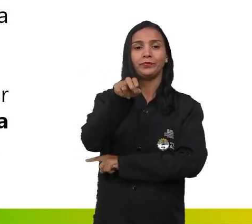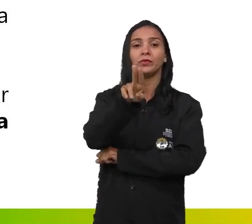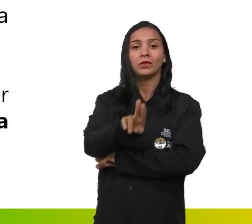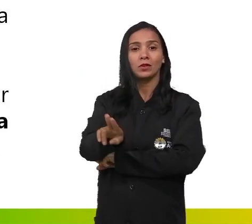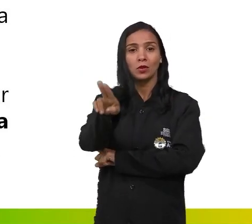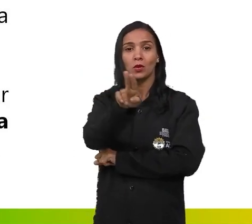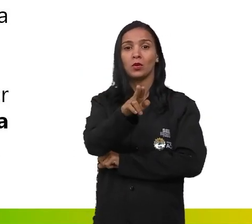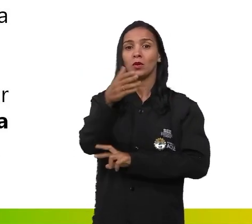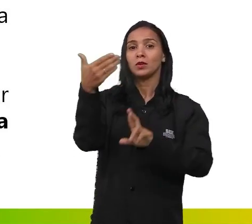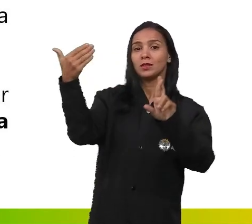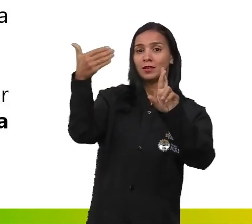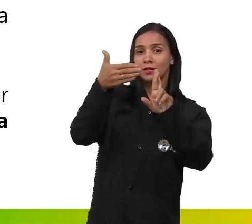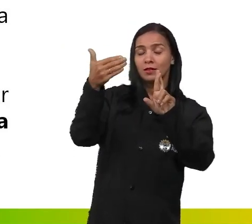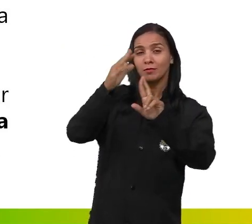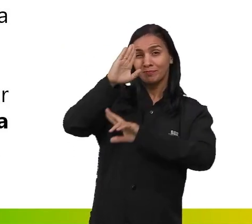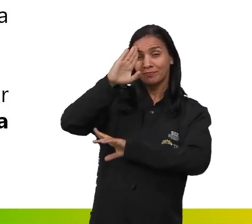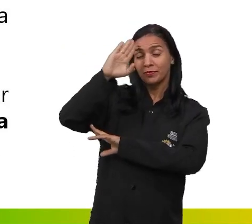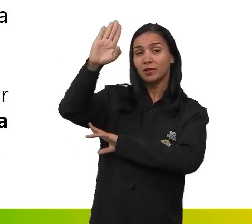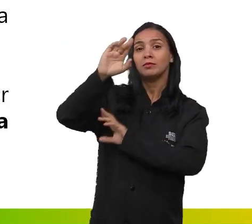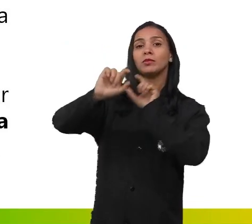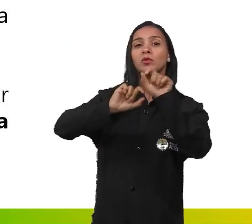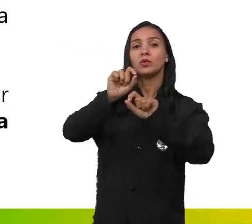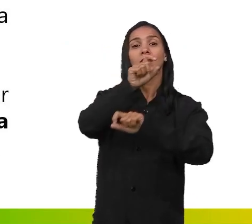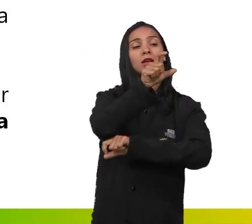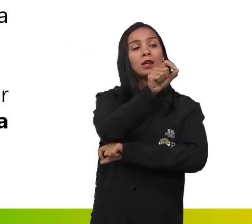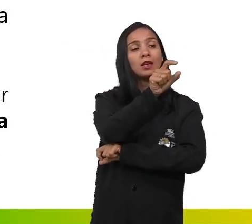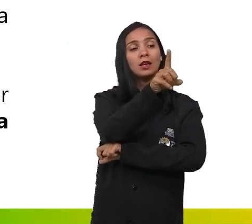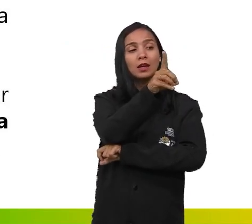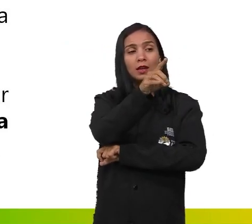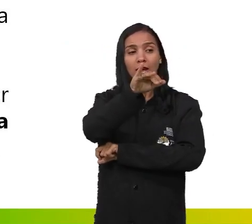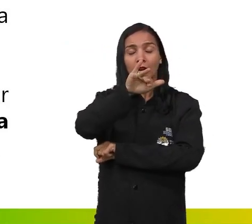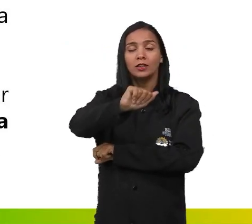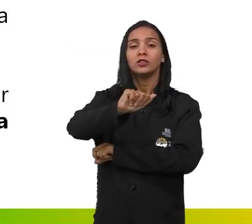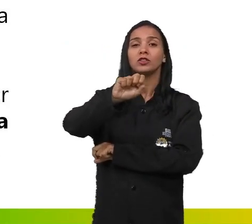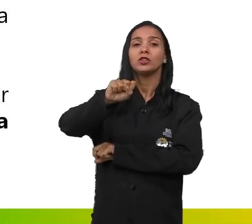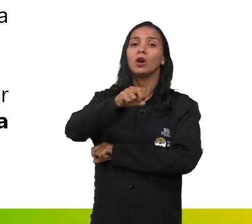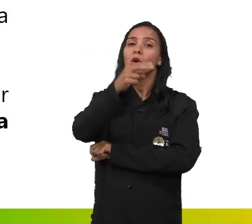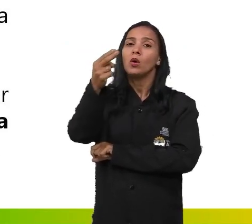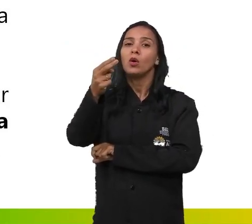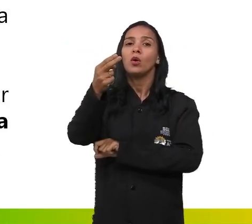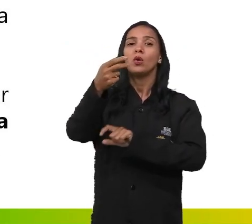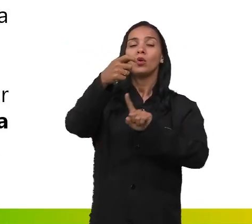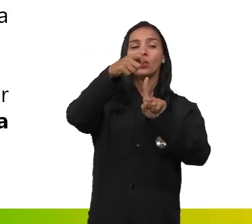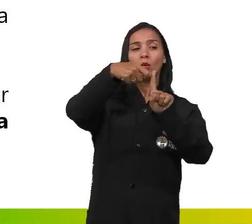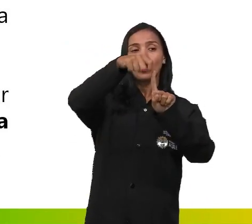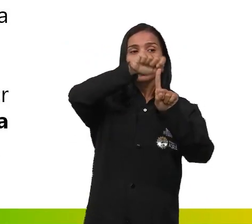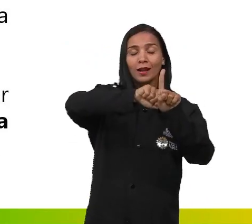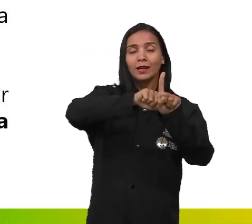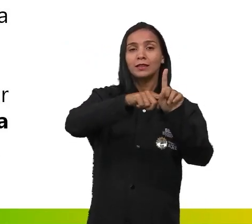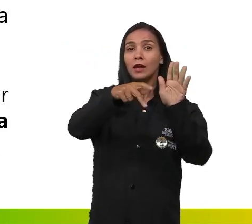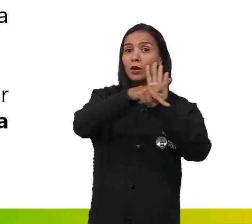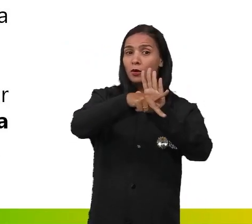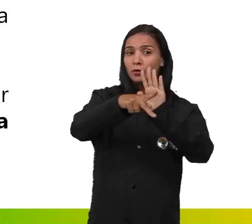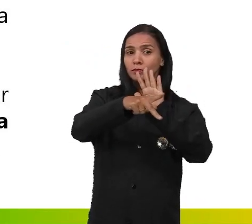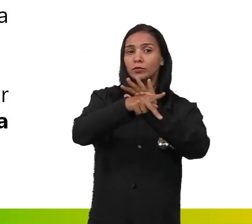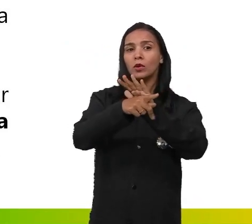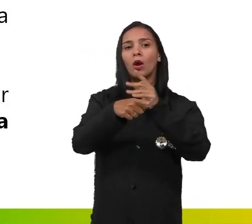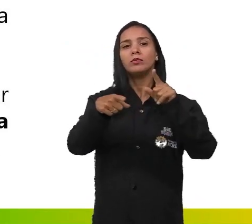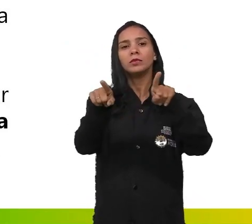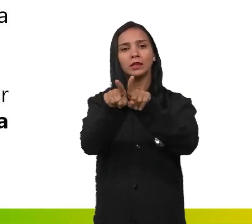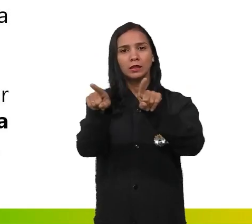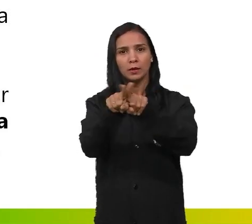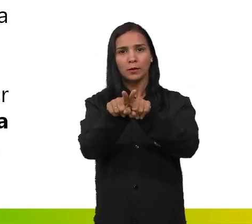fazer referência principalmente a datas e dias específicos e a superfícies